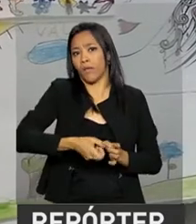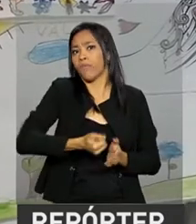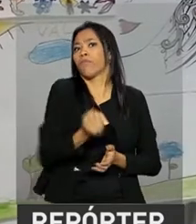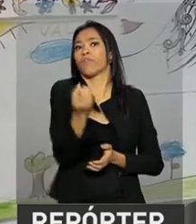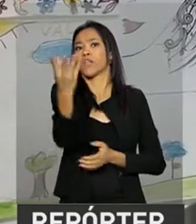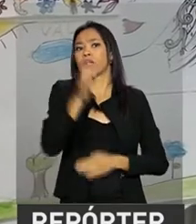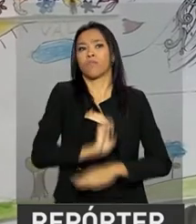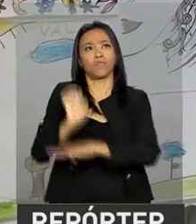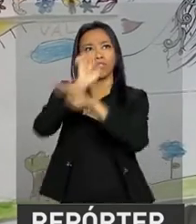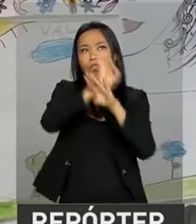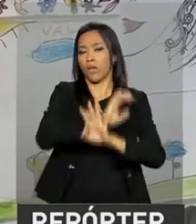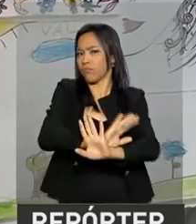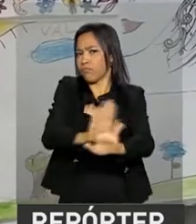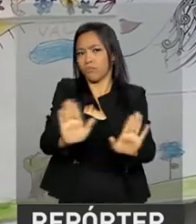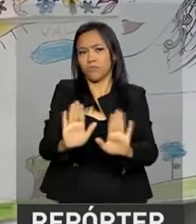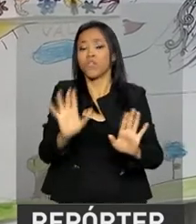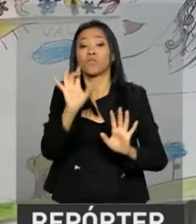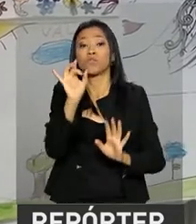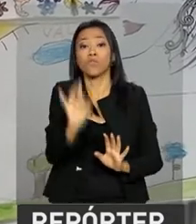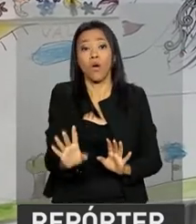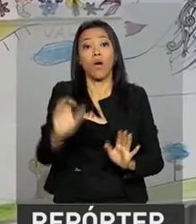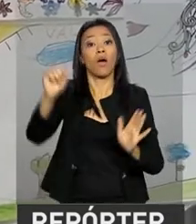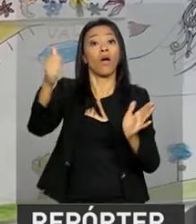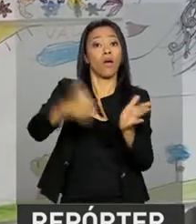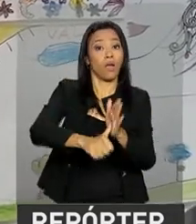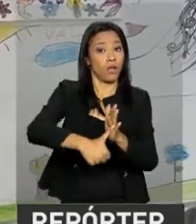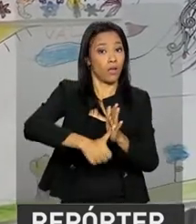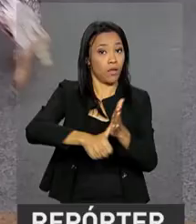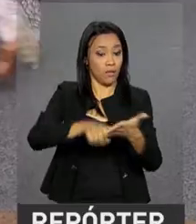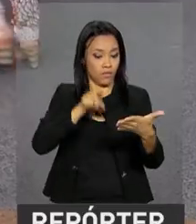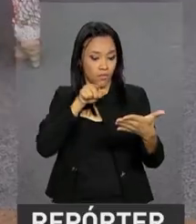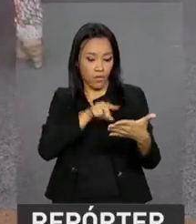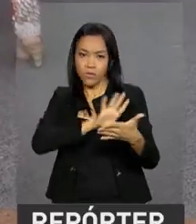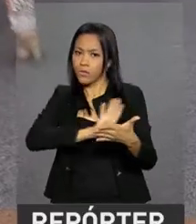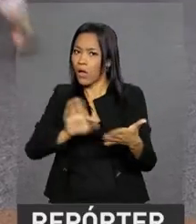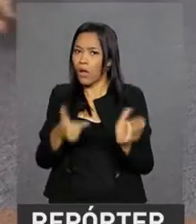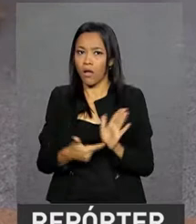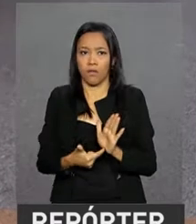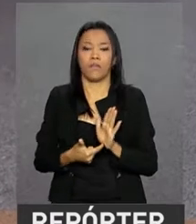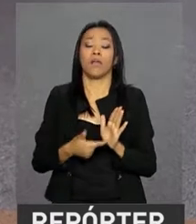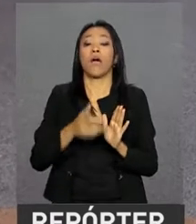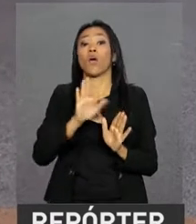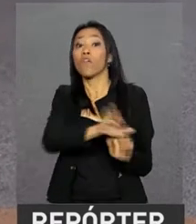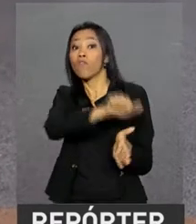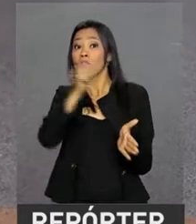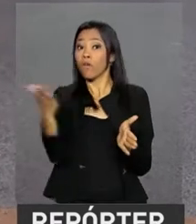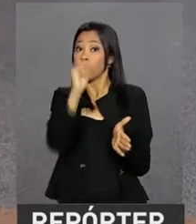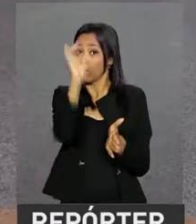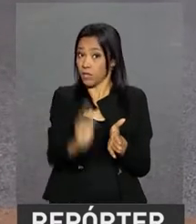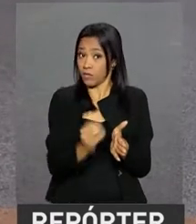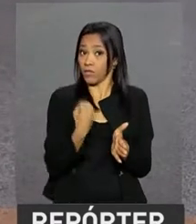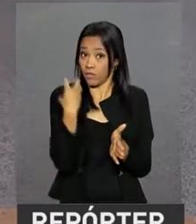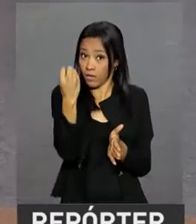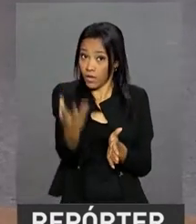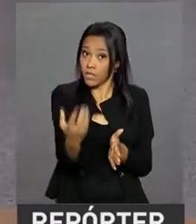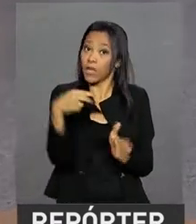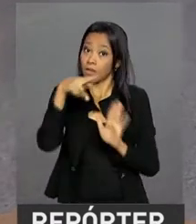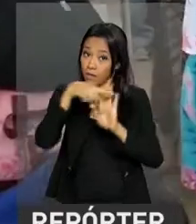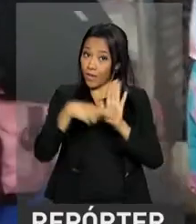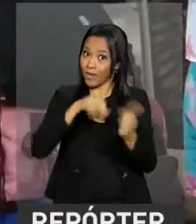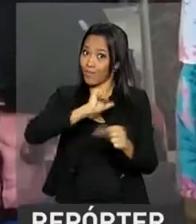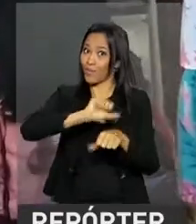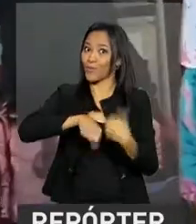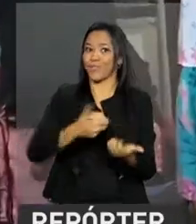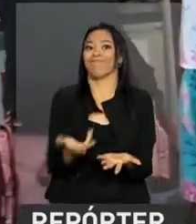nacional. Basta estar portando a sua carteira de identidade. Nas viagens internacionais, essa regra já